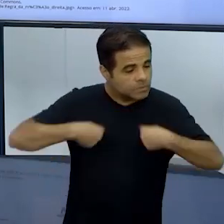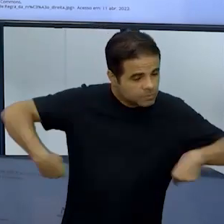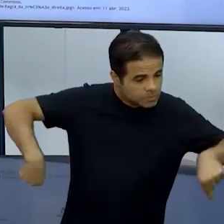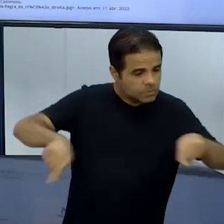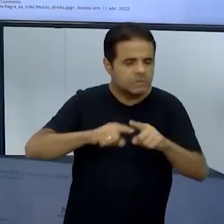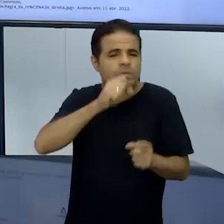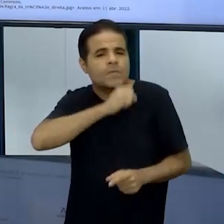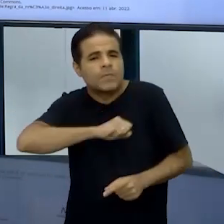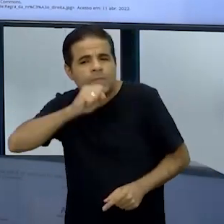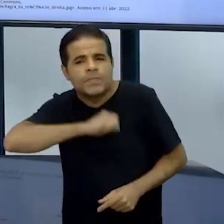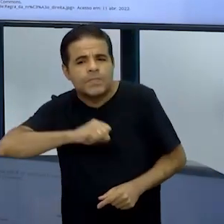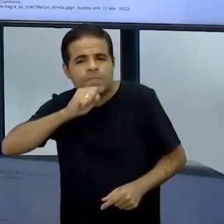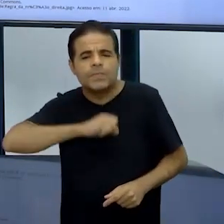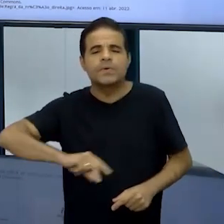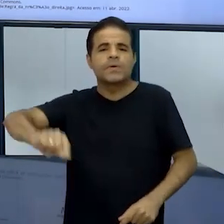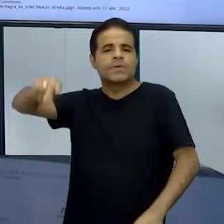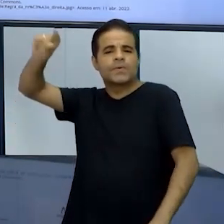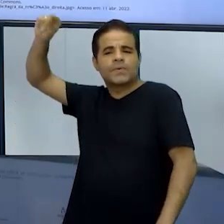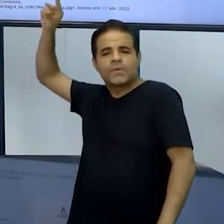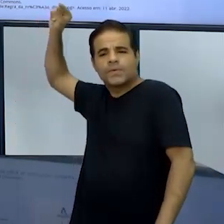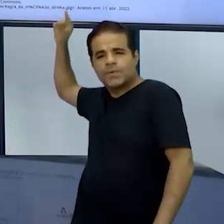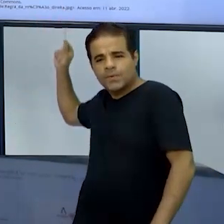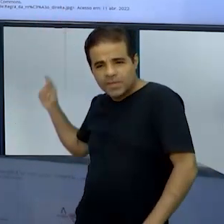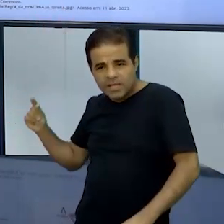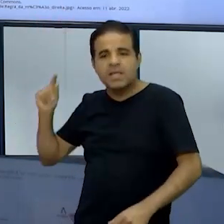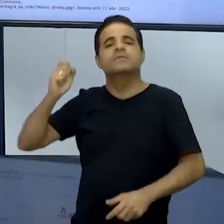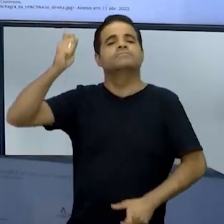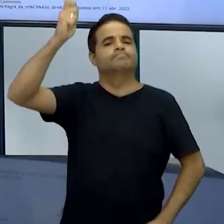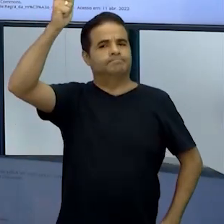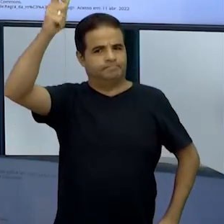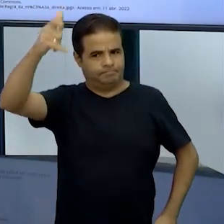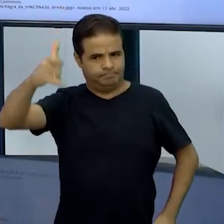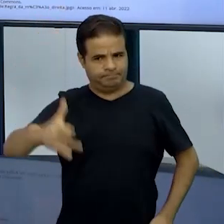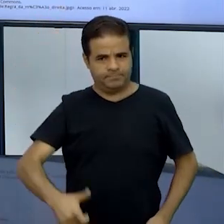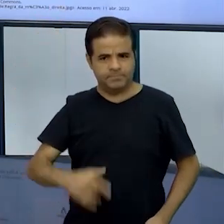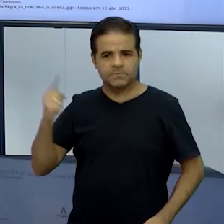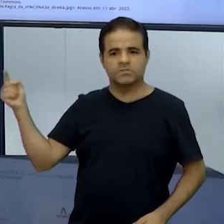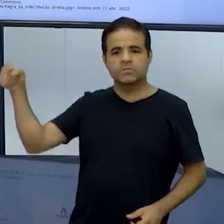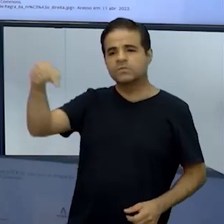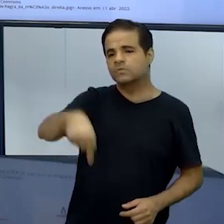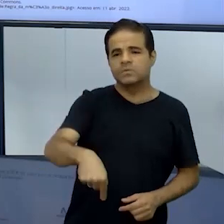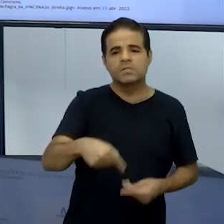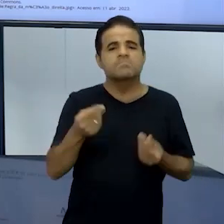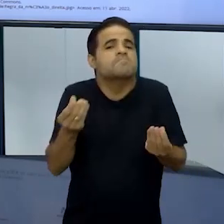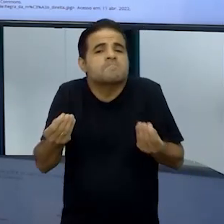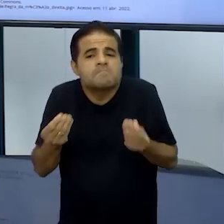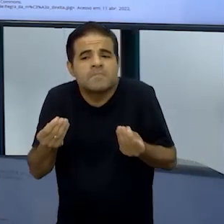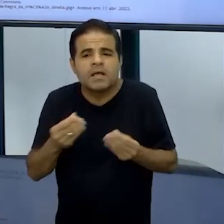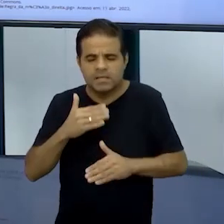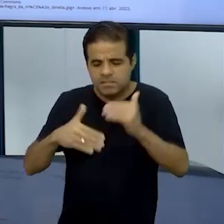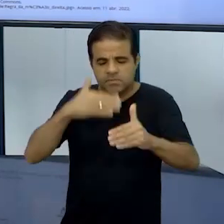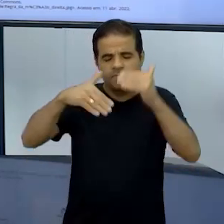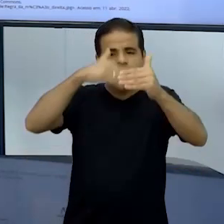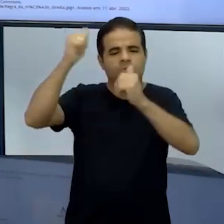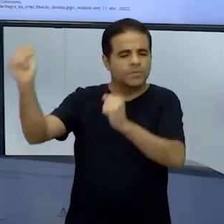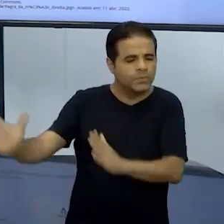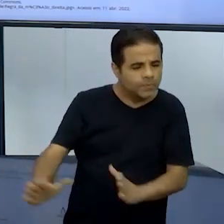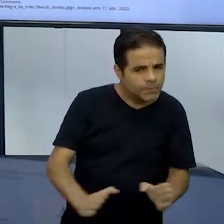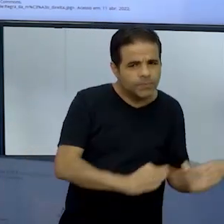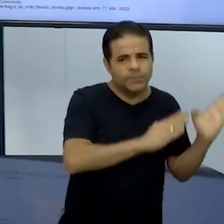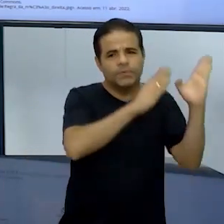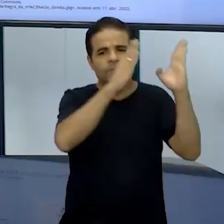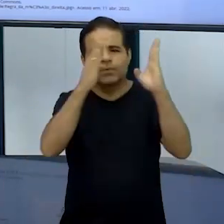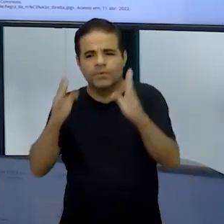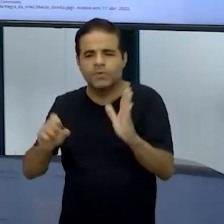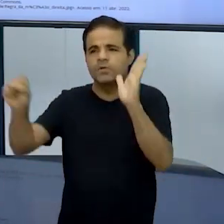tão antiga assim, né? No caso, então acontece, essa explicação só veio sendo desenvolvida ao longo aí do século XIX, século